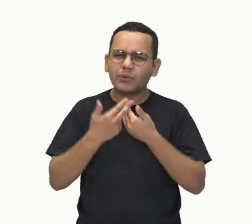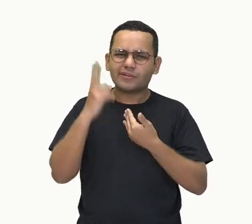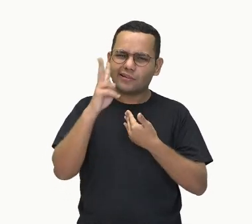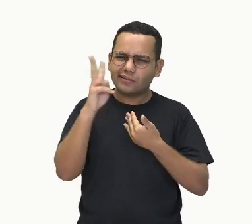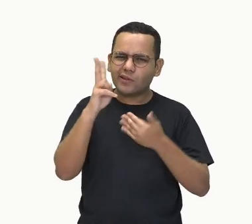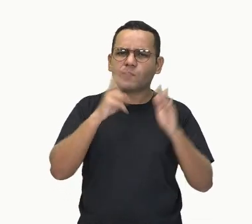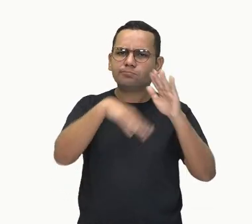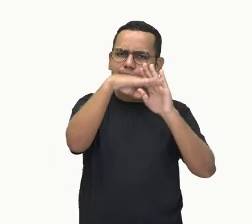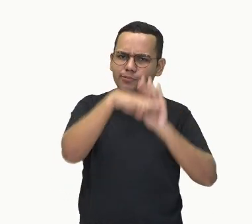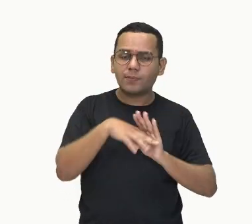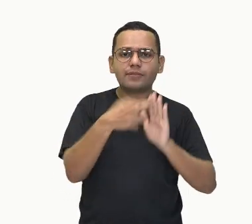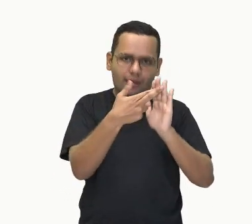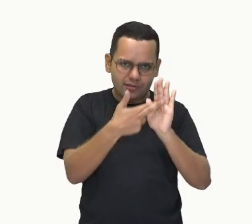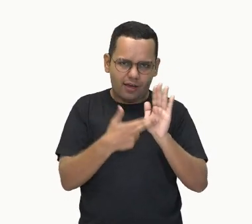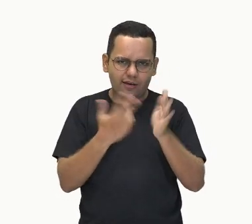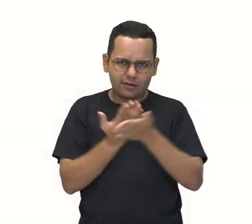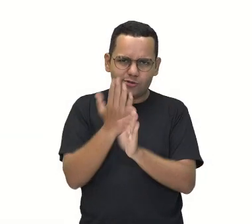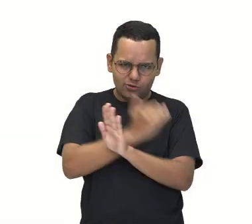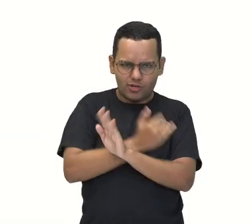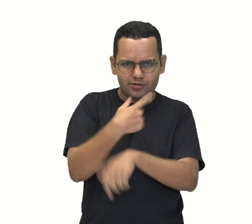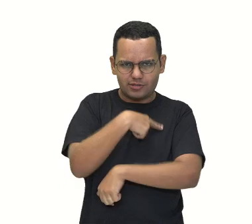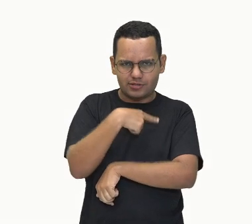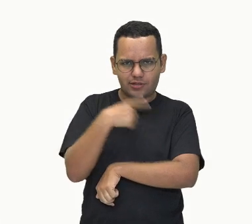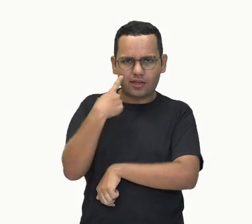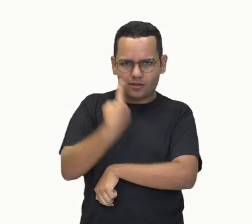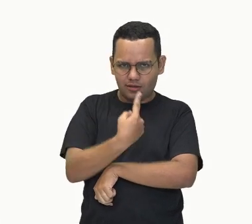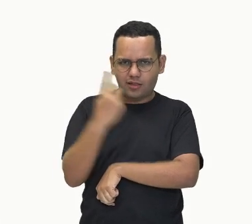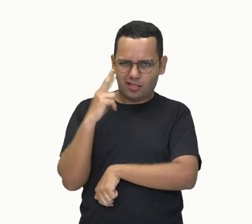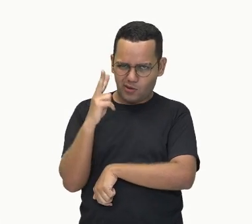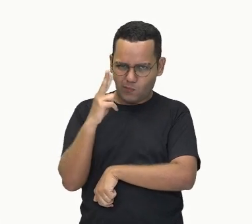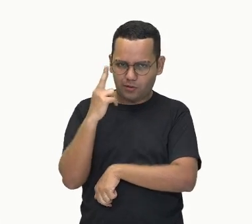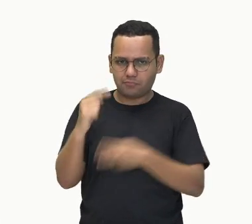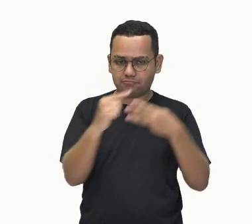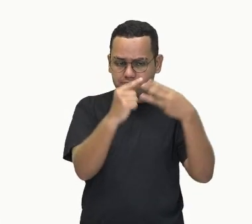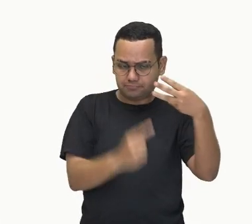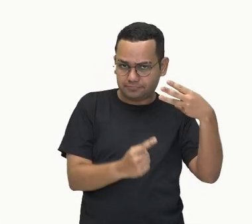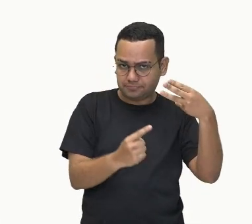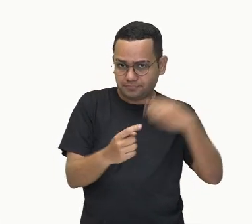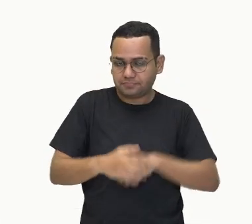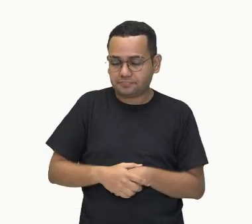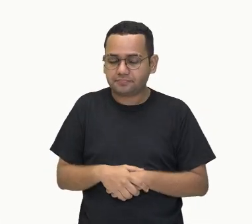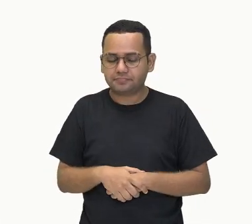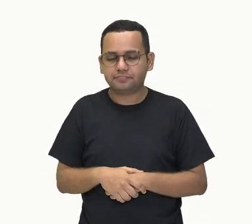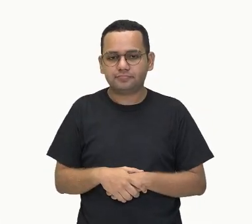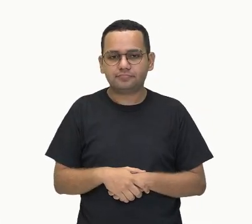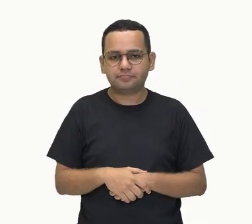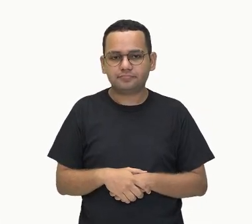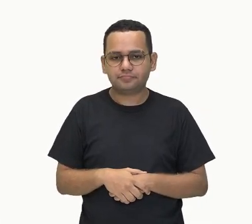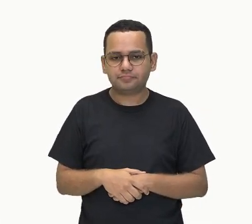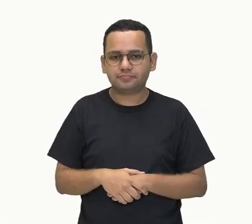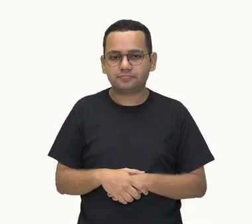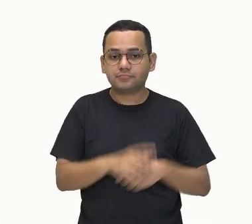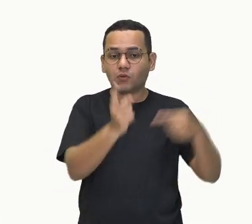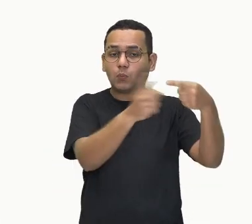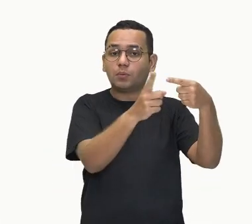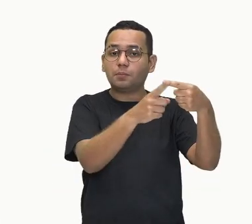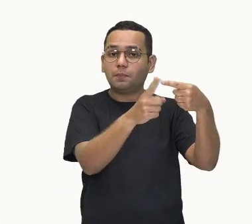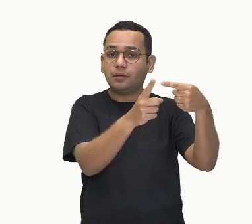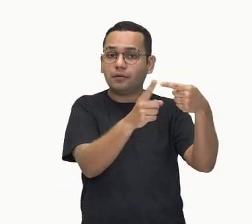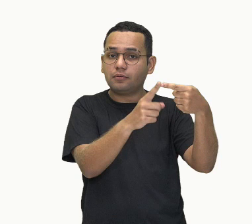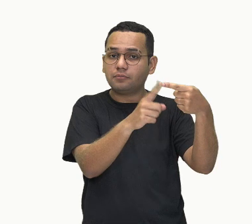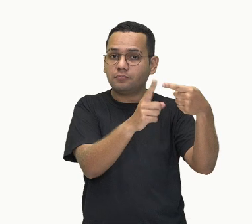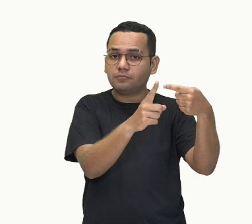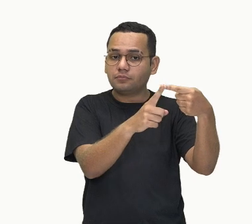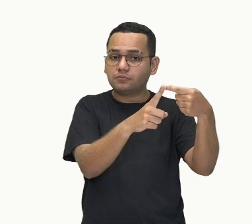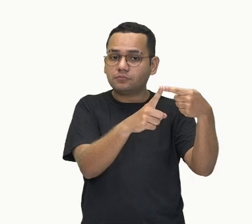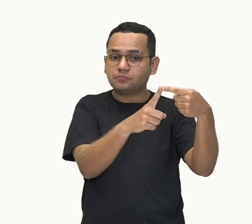critérios, né, que nós apresentamos lá no início, né? Vamos voltar aqui para a gente relembrar, ó. É justamente o primeiro, né?